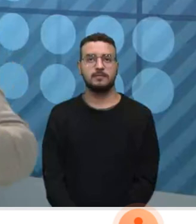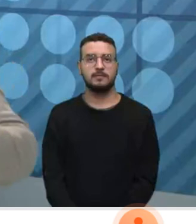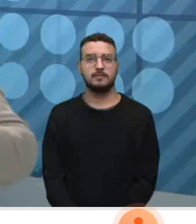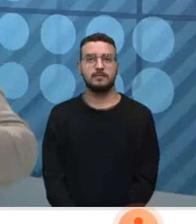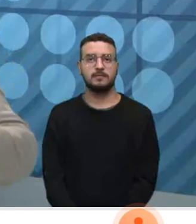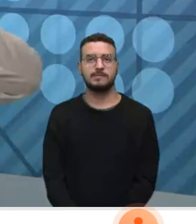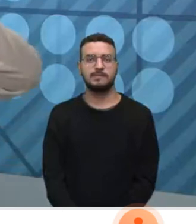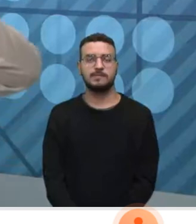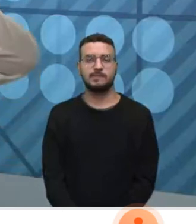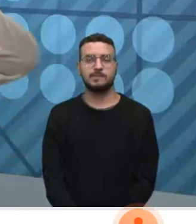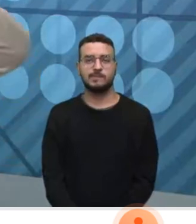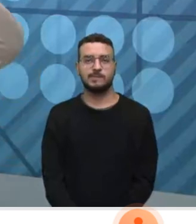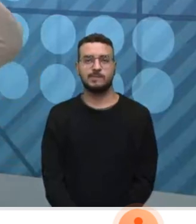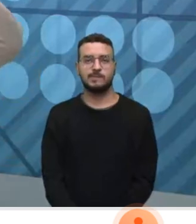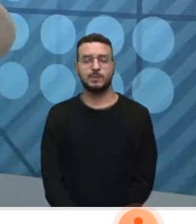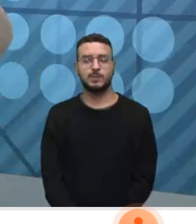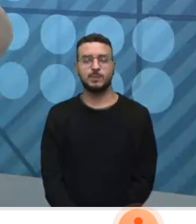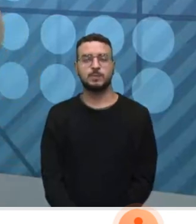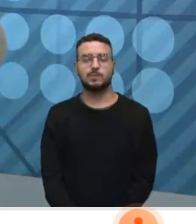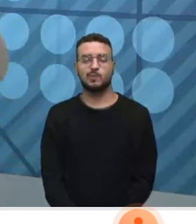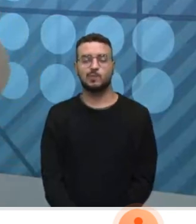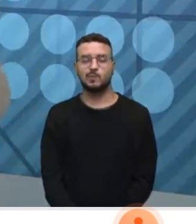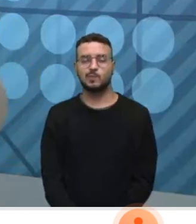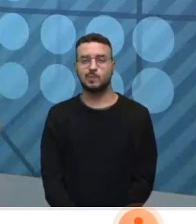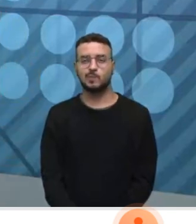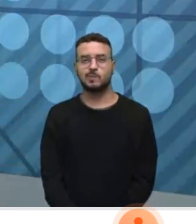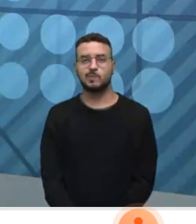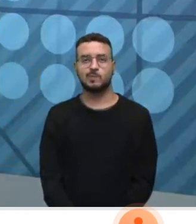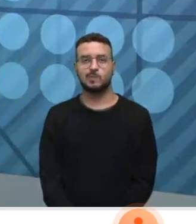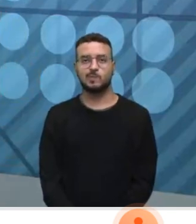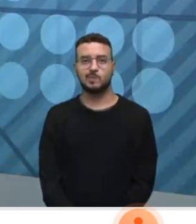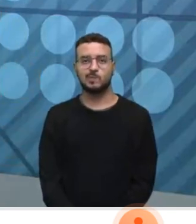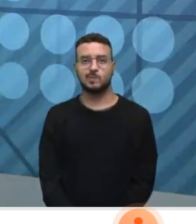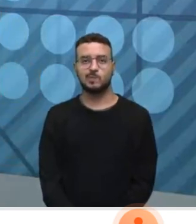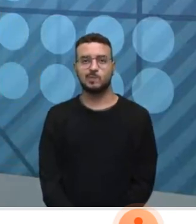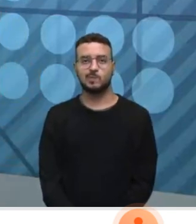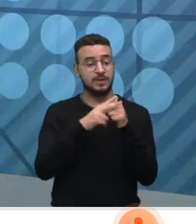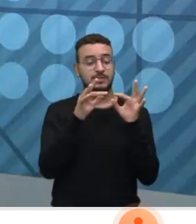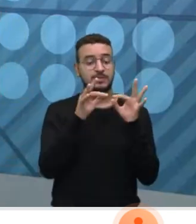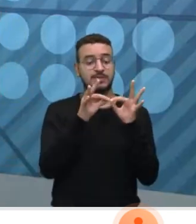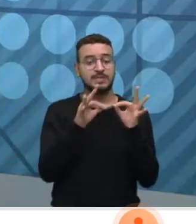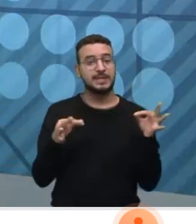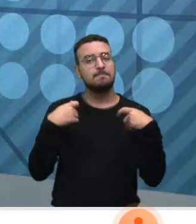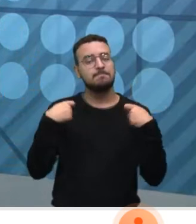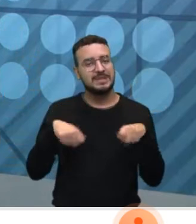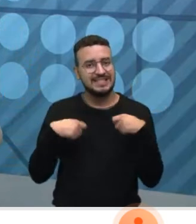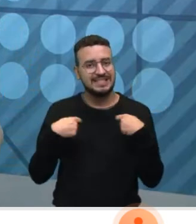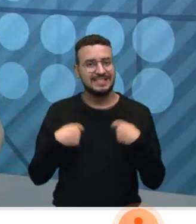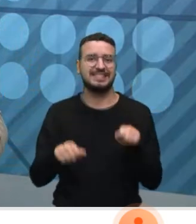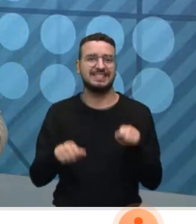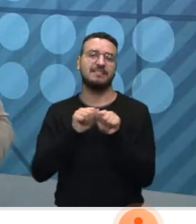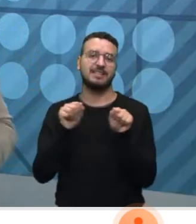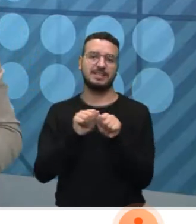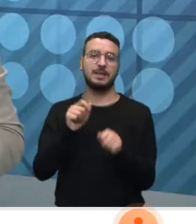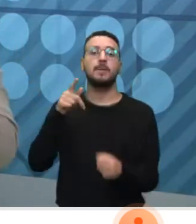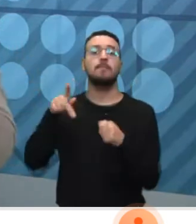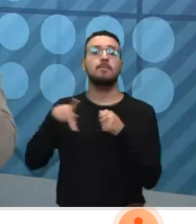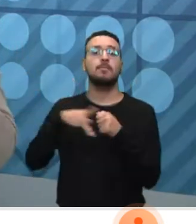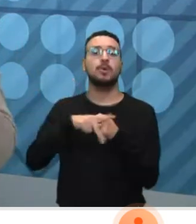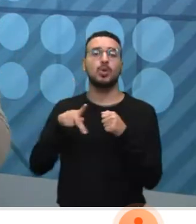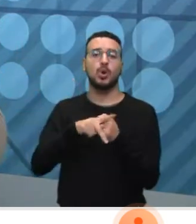três desenvolvem. Então, verbo simples, eu preciso sinalizar os pronomes.